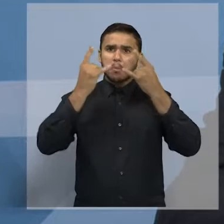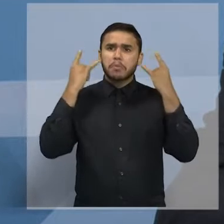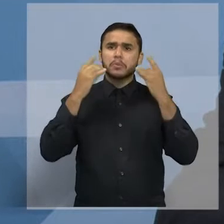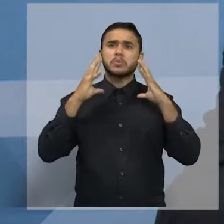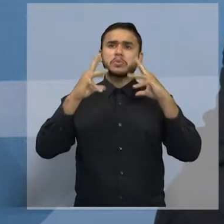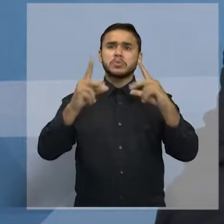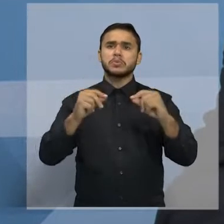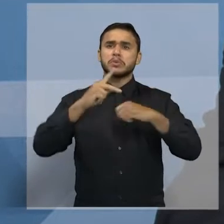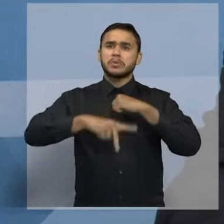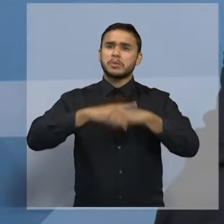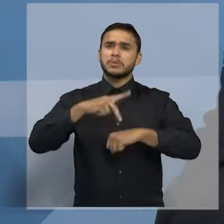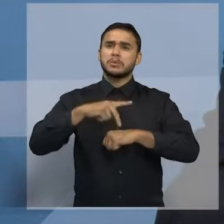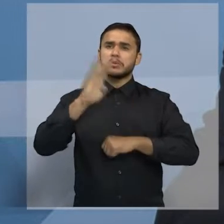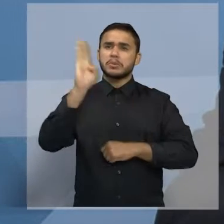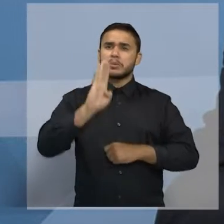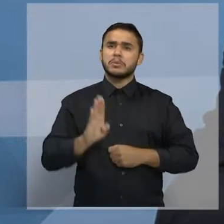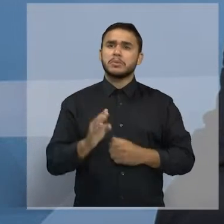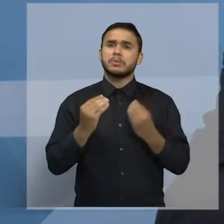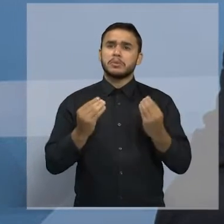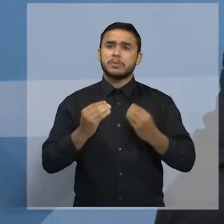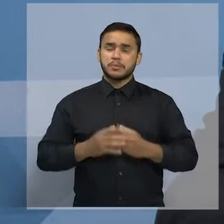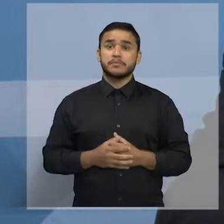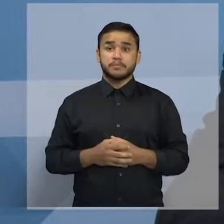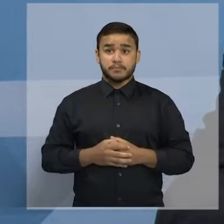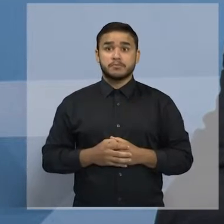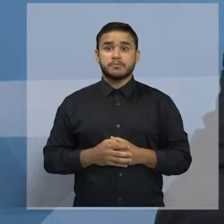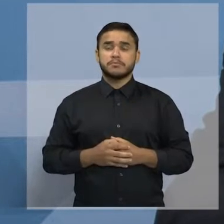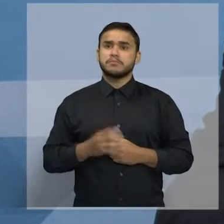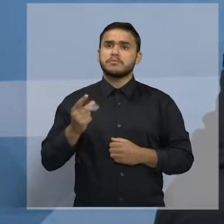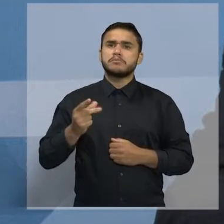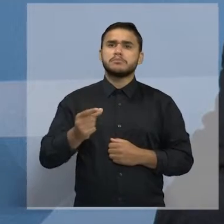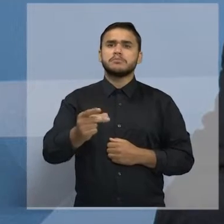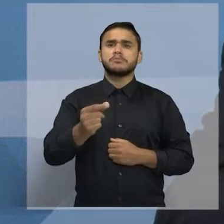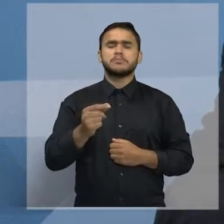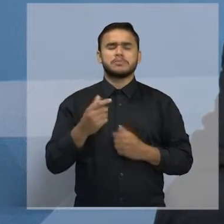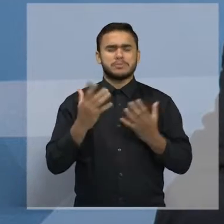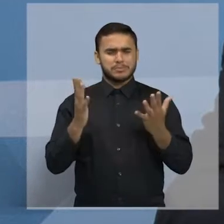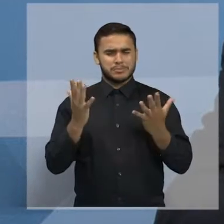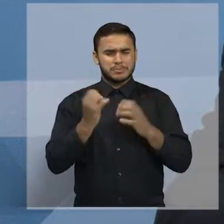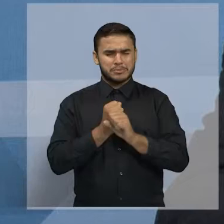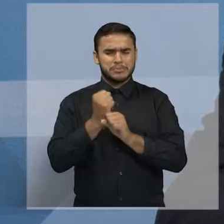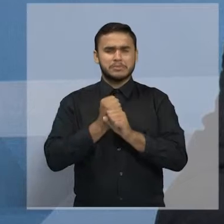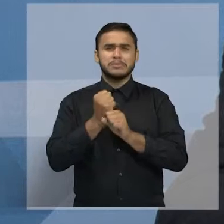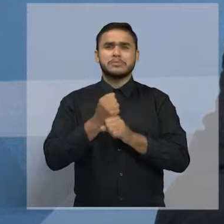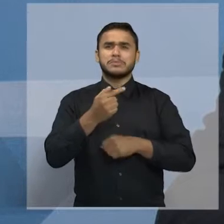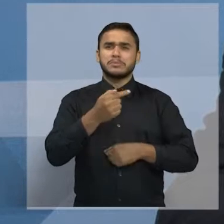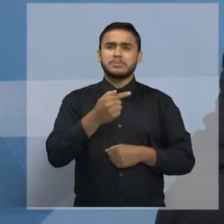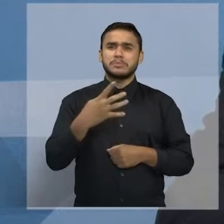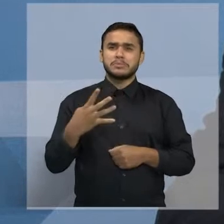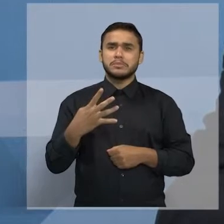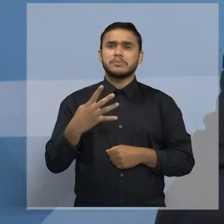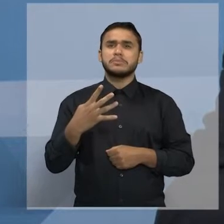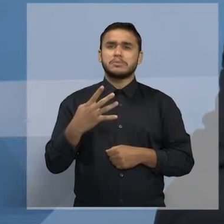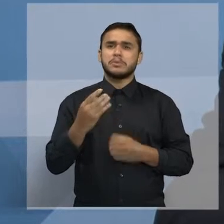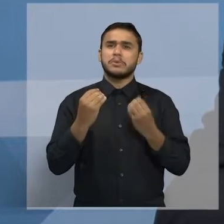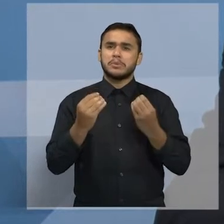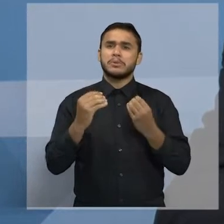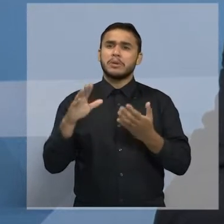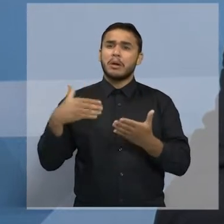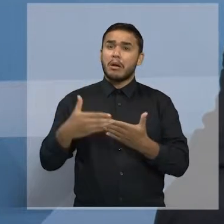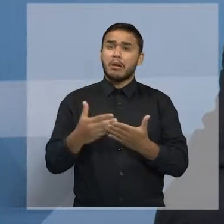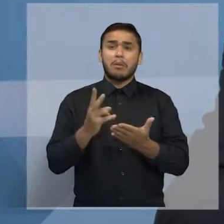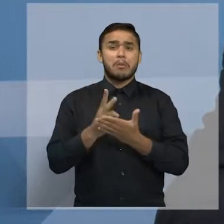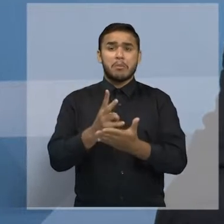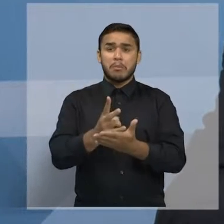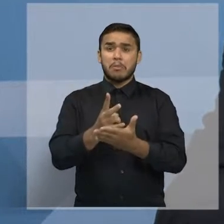Previdência para um país com as características do Brasil? Longevidade passando dos 74 anos, por exemplo, uma